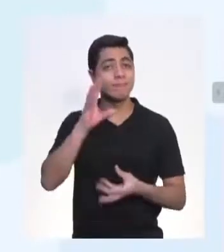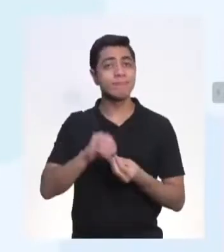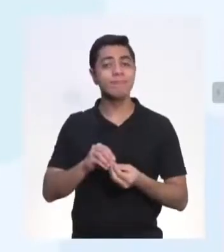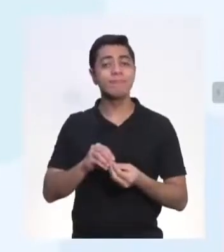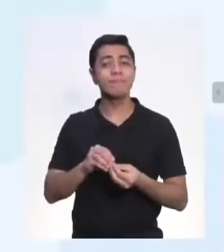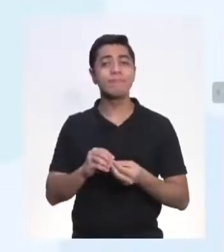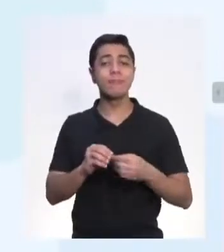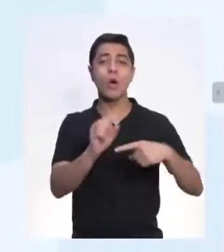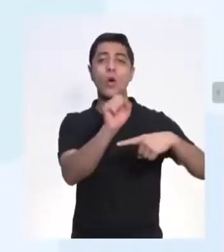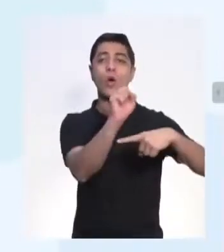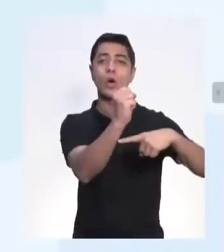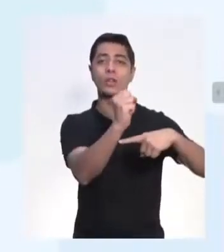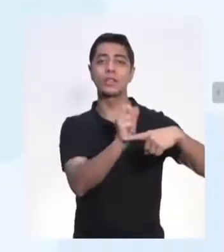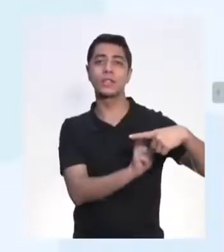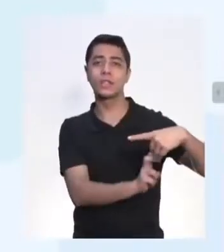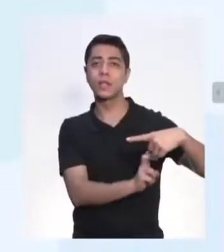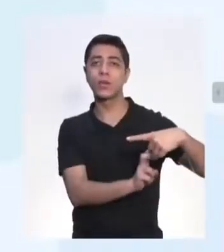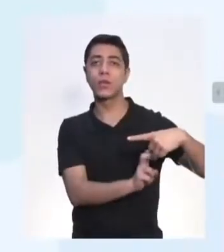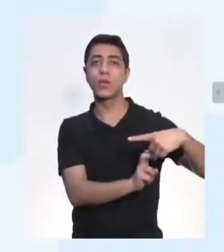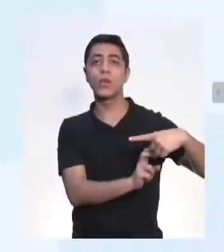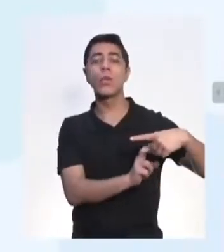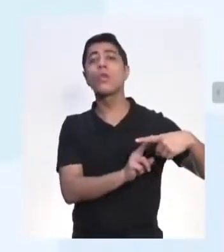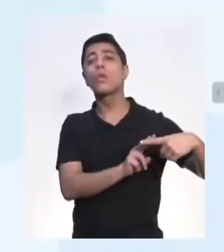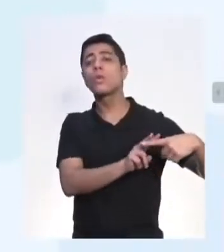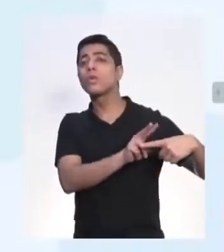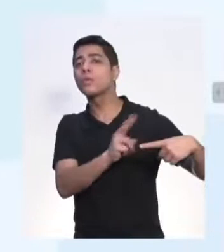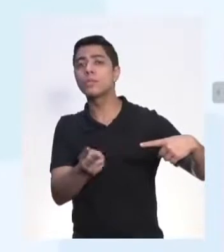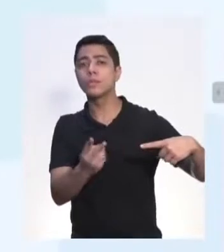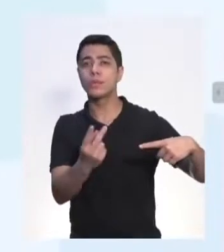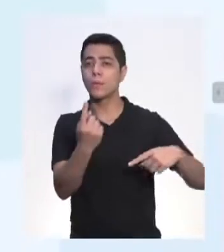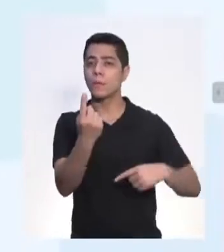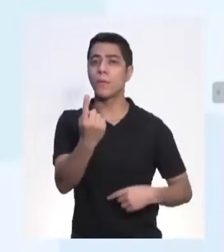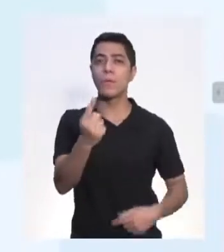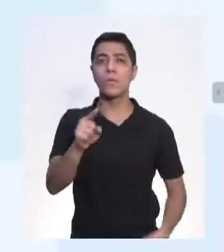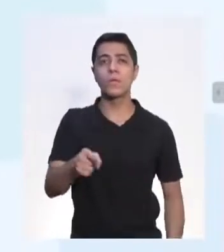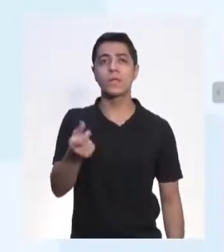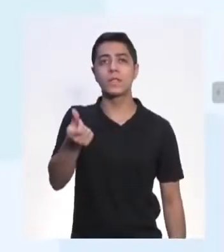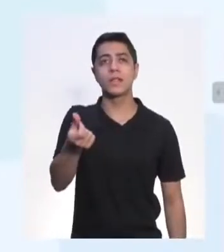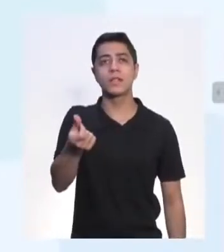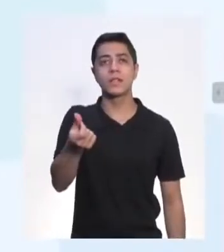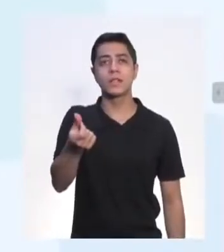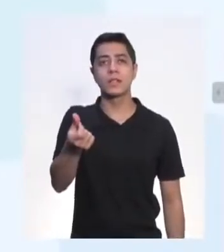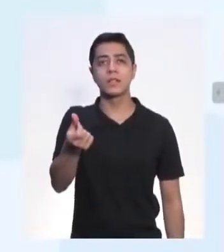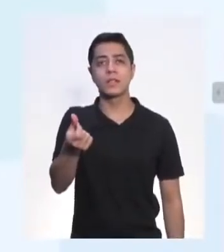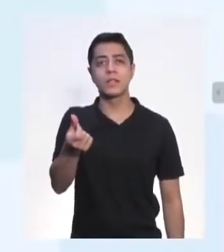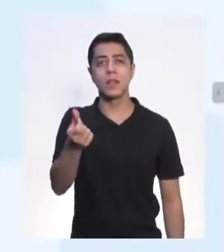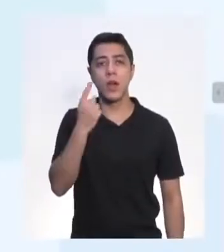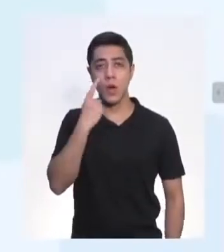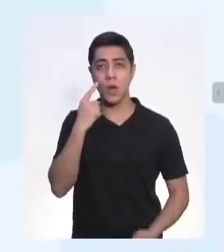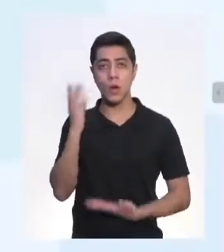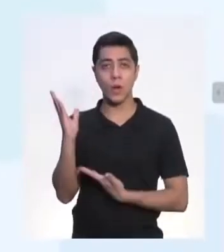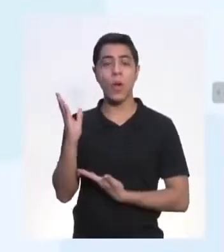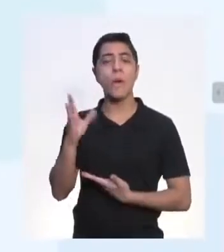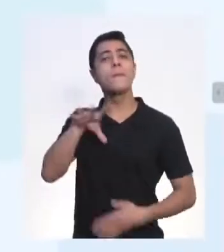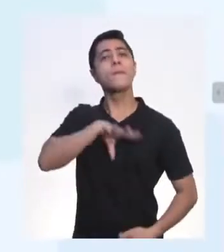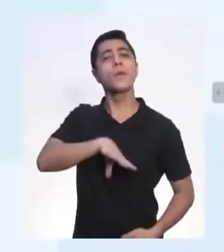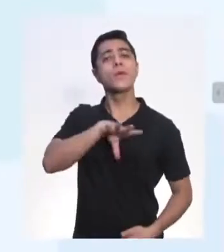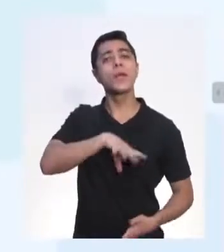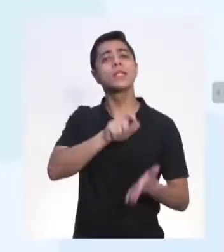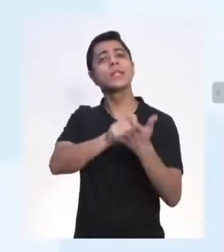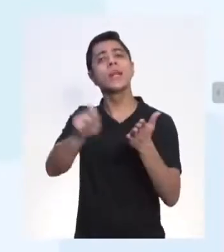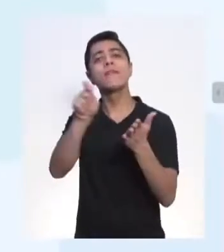que 1 inteiro e 6 décimos. Então, agora eu vou escrever por extenso,